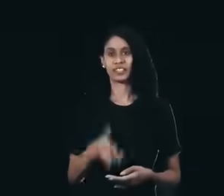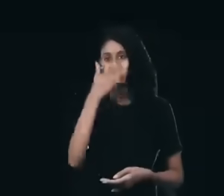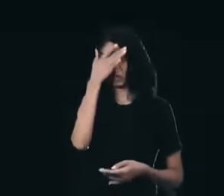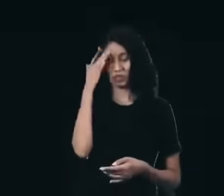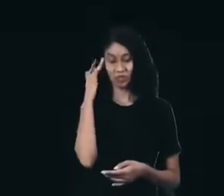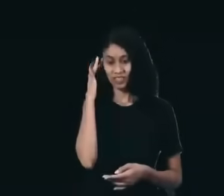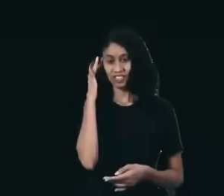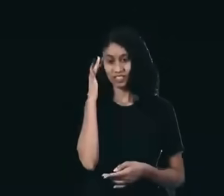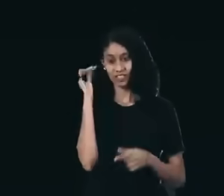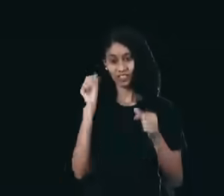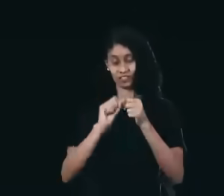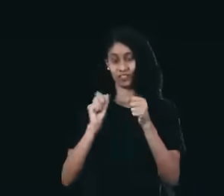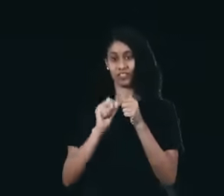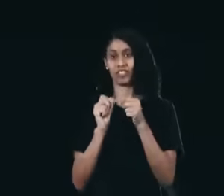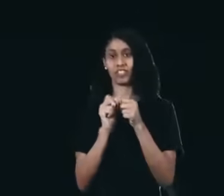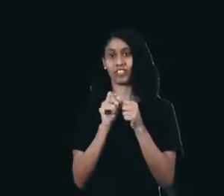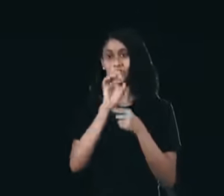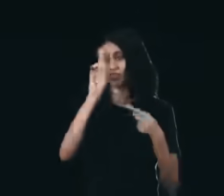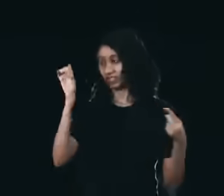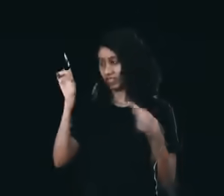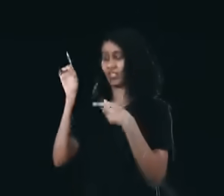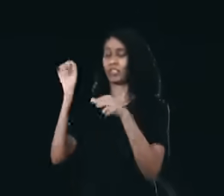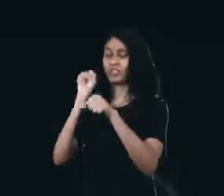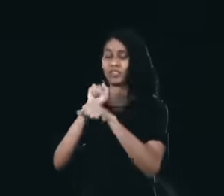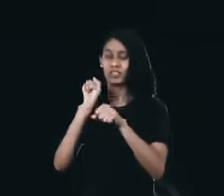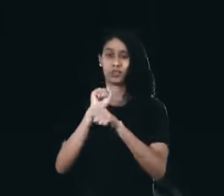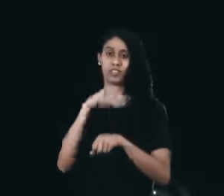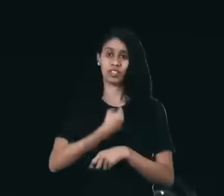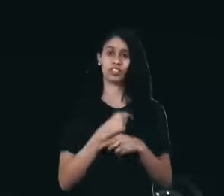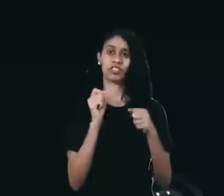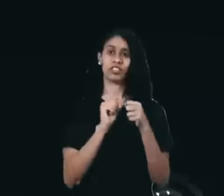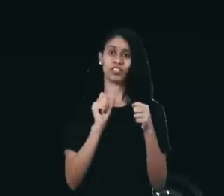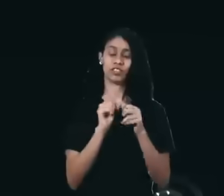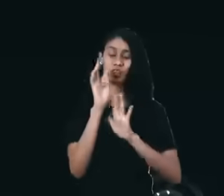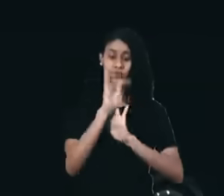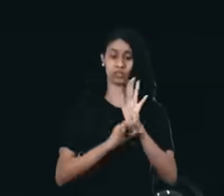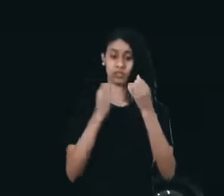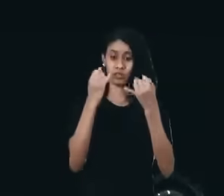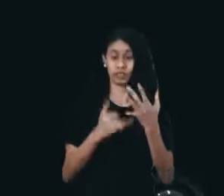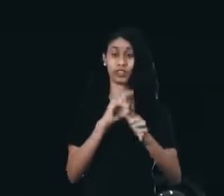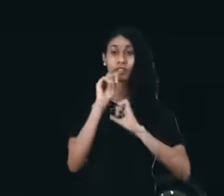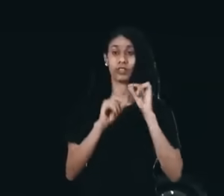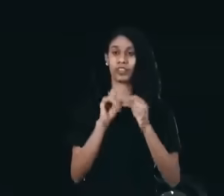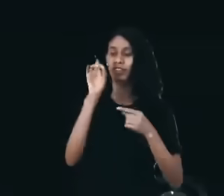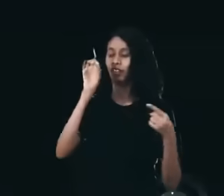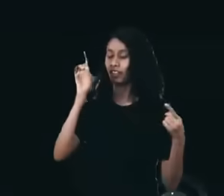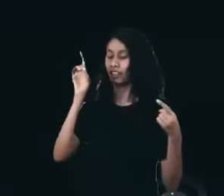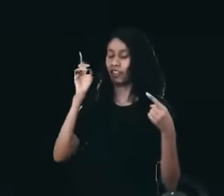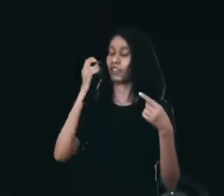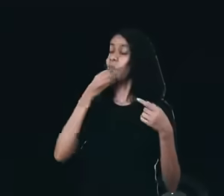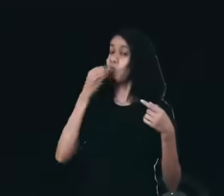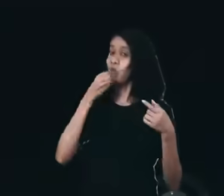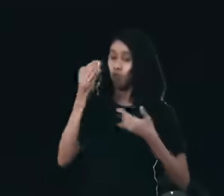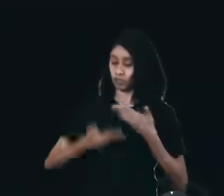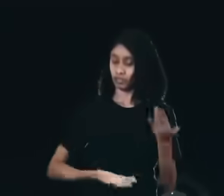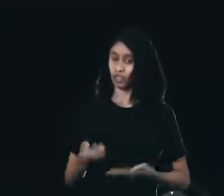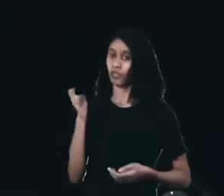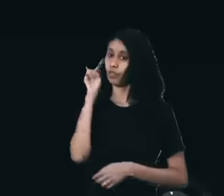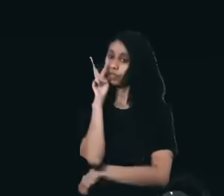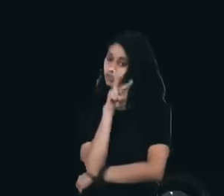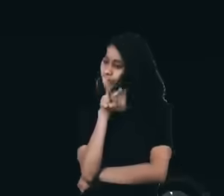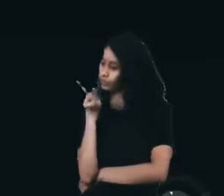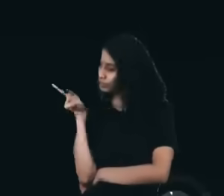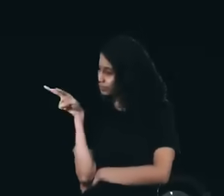que esteja fazendo aquilo que Deus espera que a gente faça. O texto diz que ele observava. Então, o texto diz que